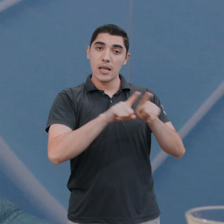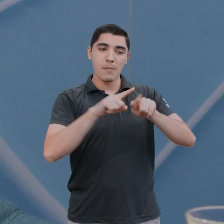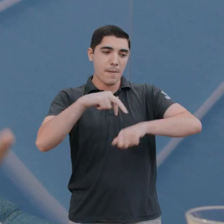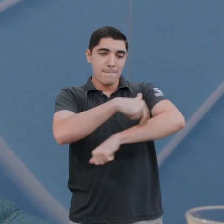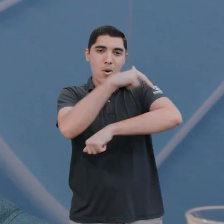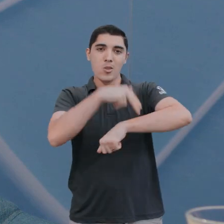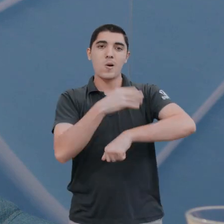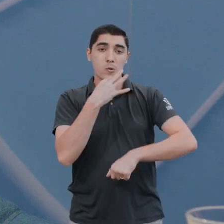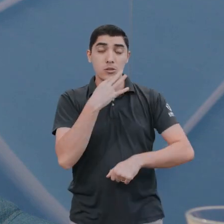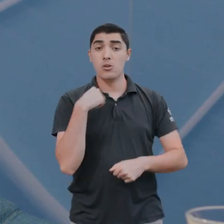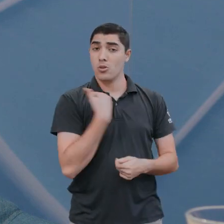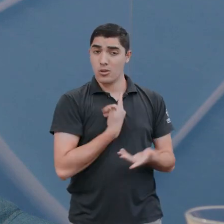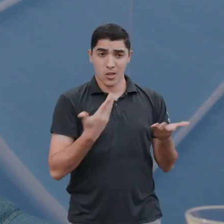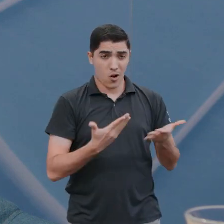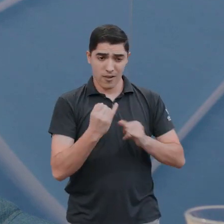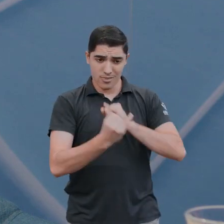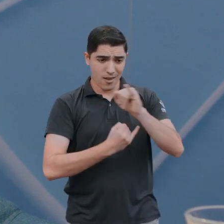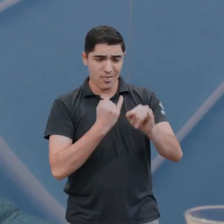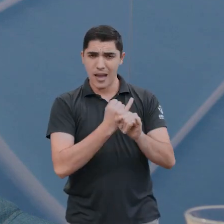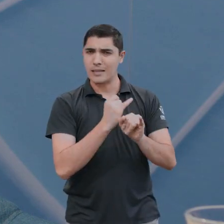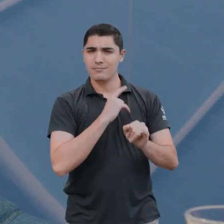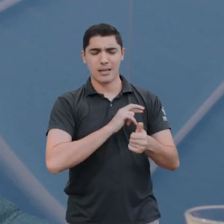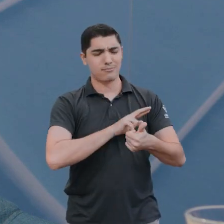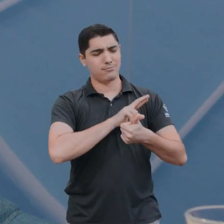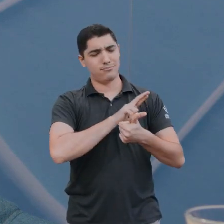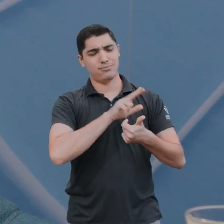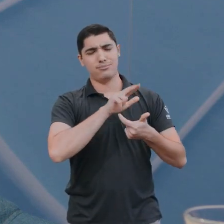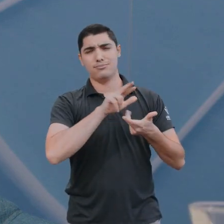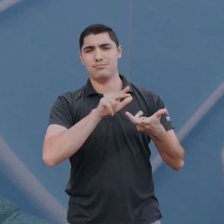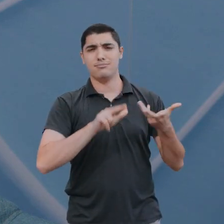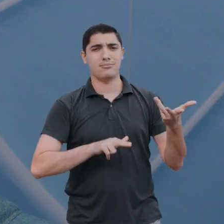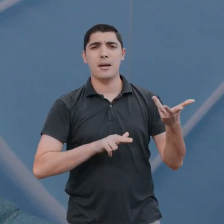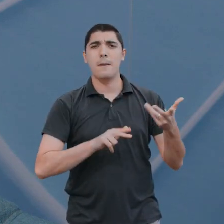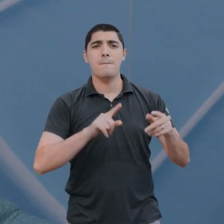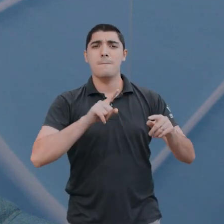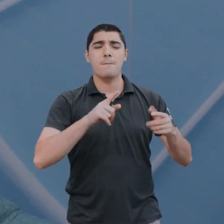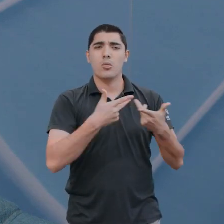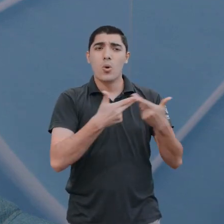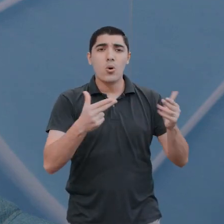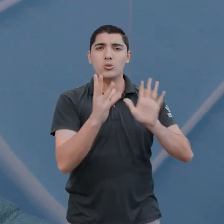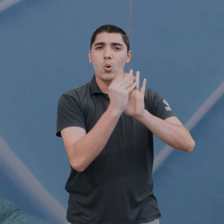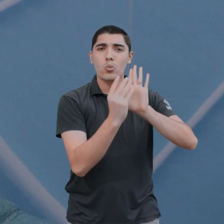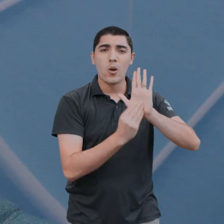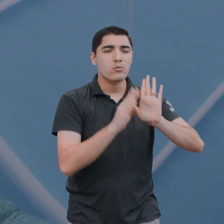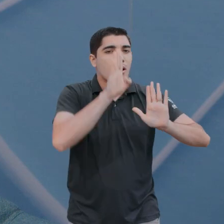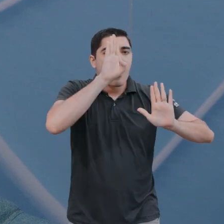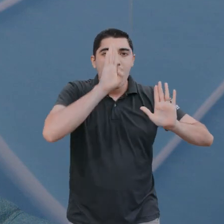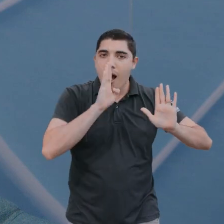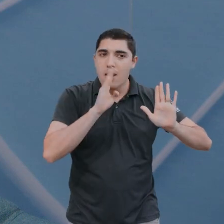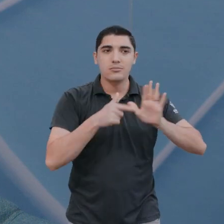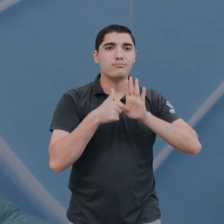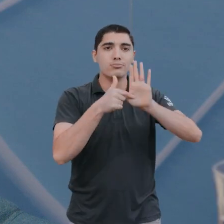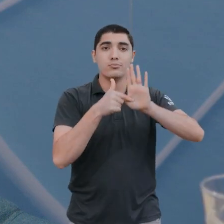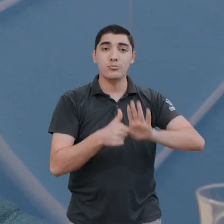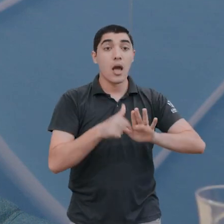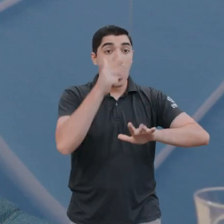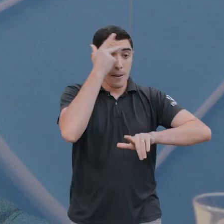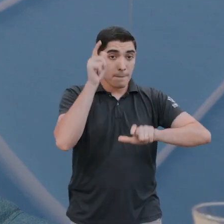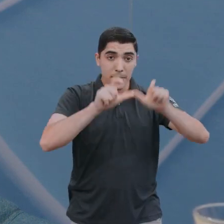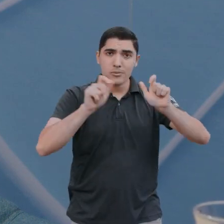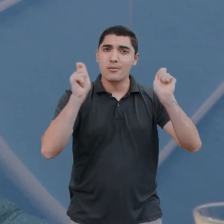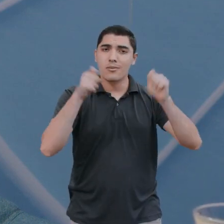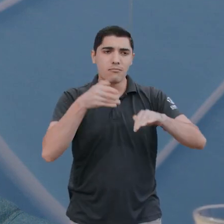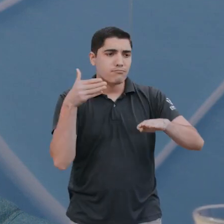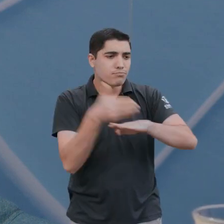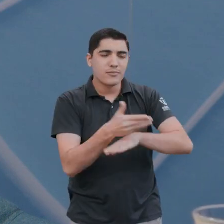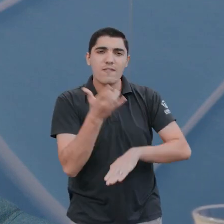que nós somos na internet, a internet tem muito material de forma gratuita e que as pessoas conseguem